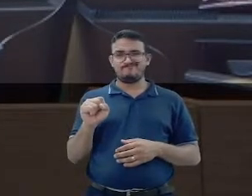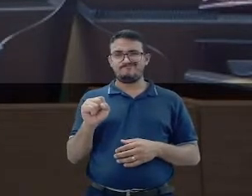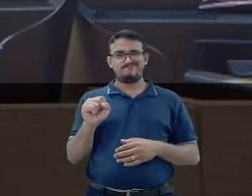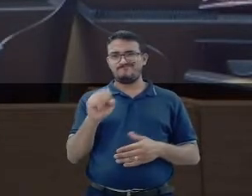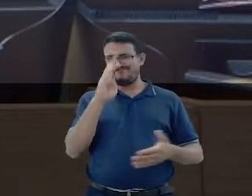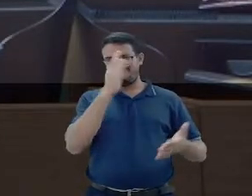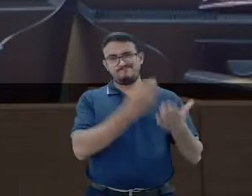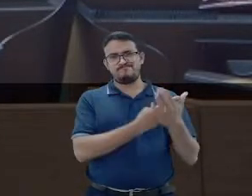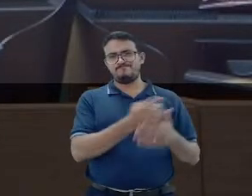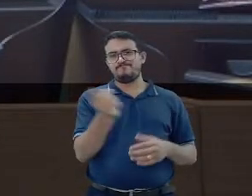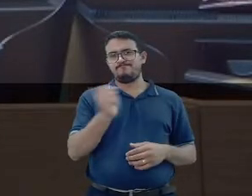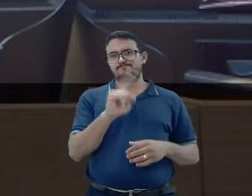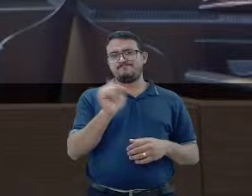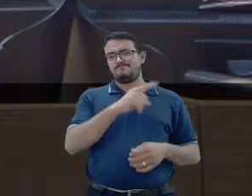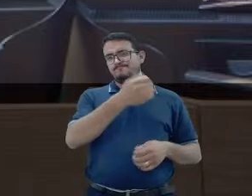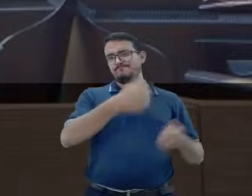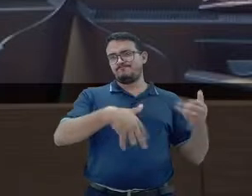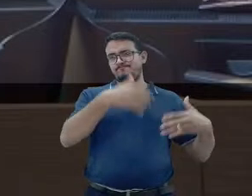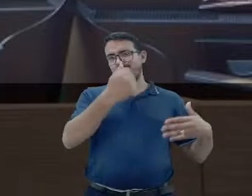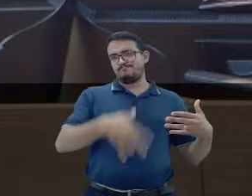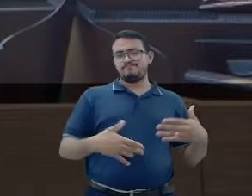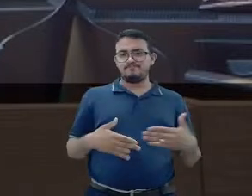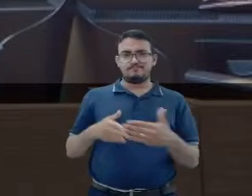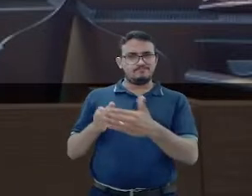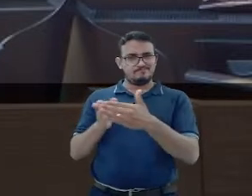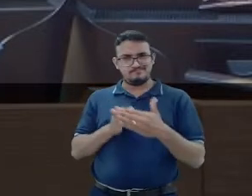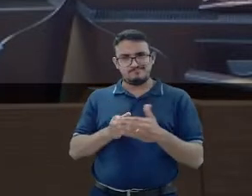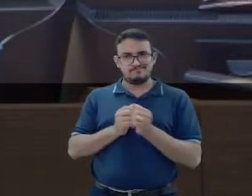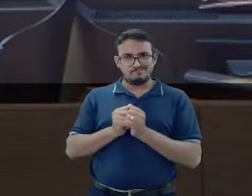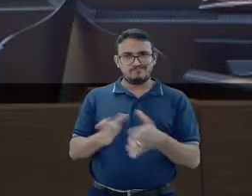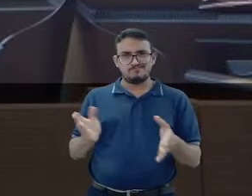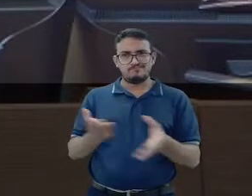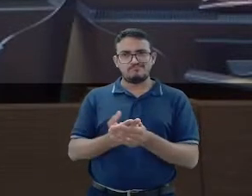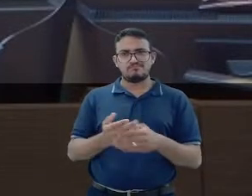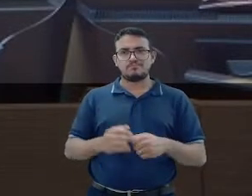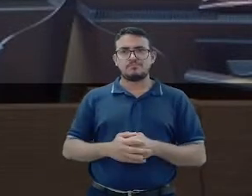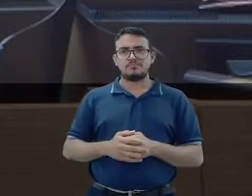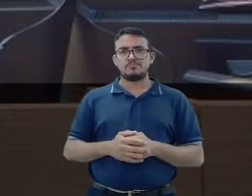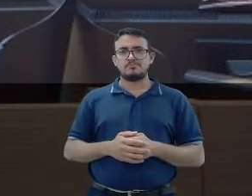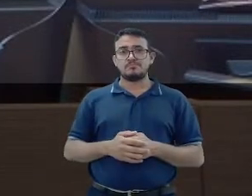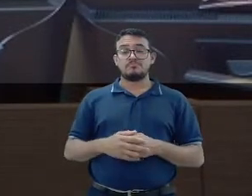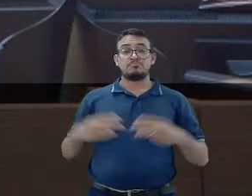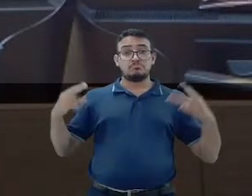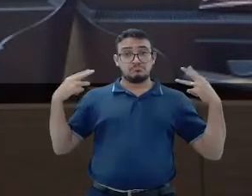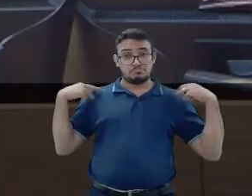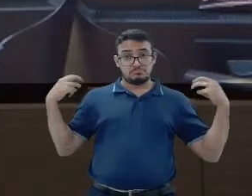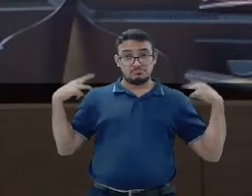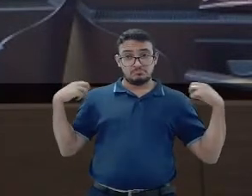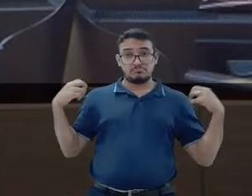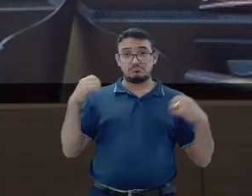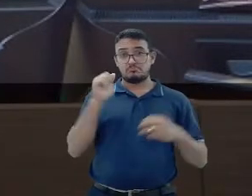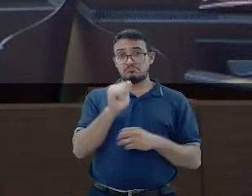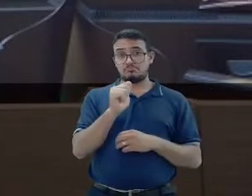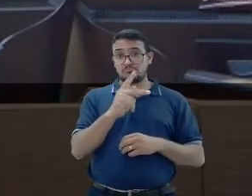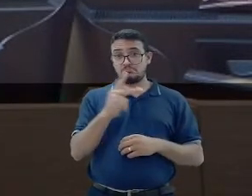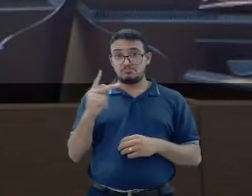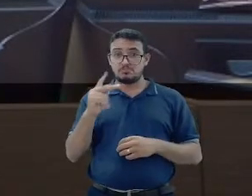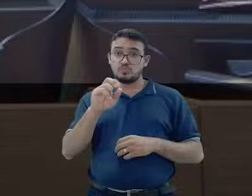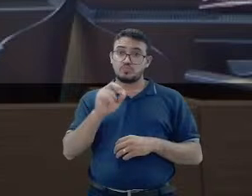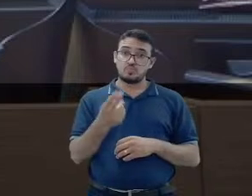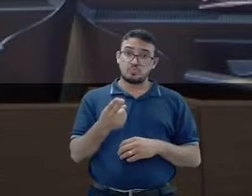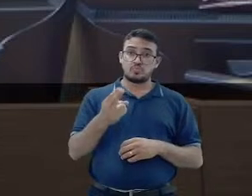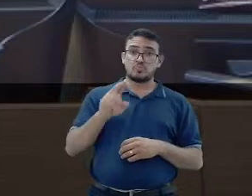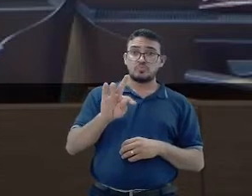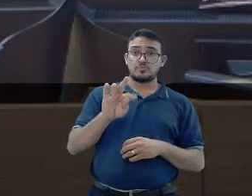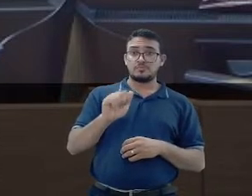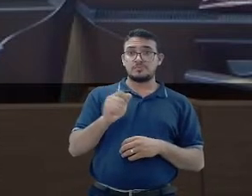dos fatos narrados na inicial, pois, por força do ofício motorista de aplicativo ou táxi, não é